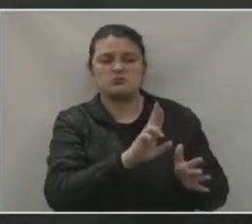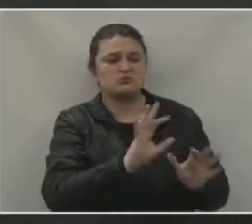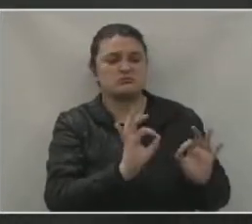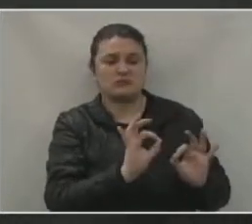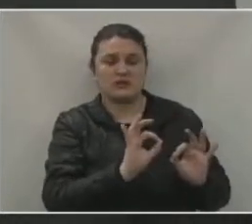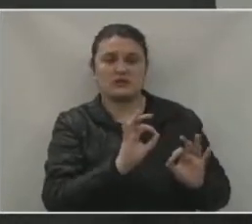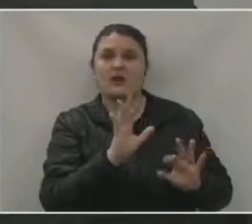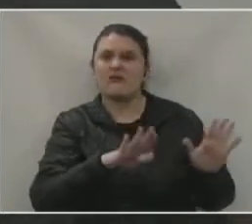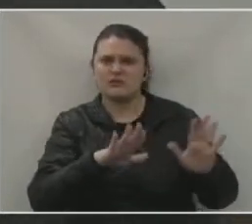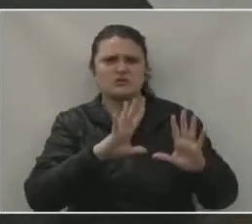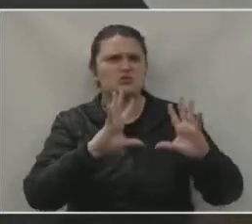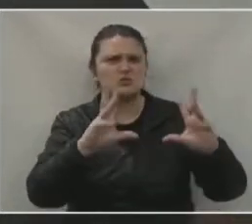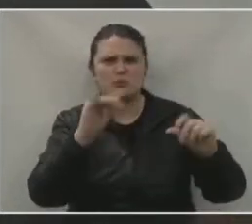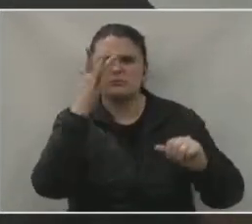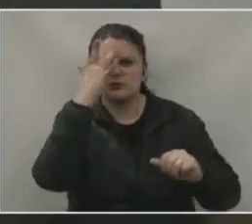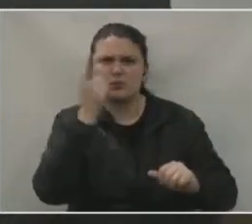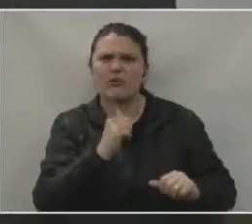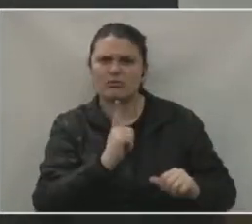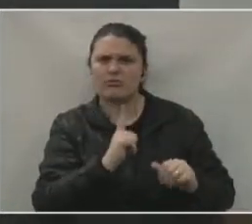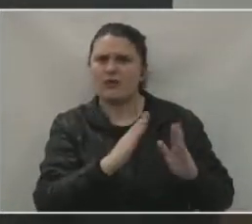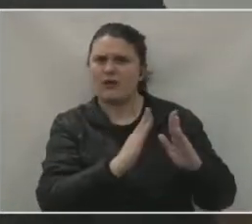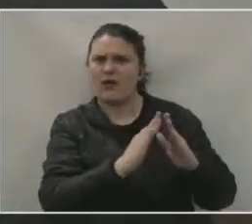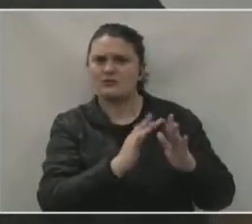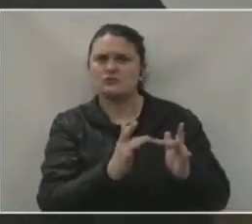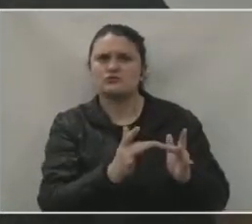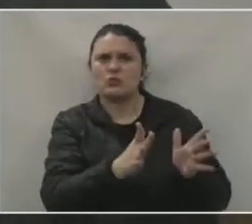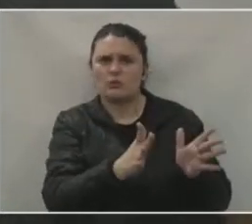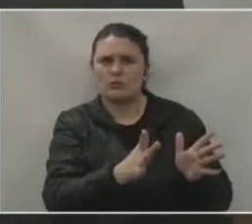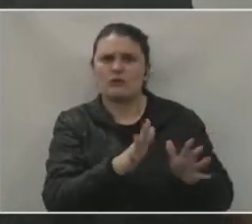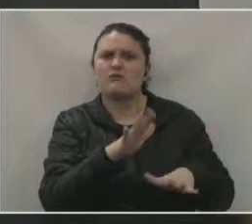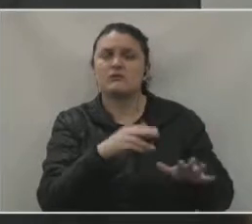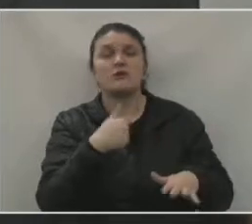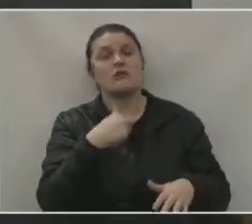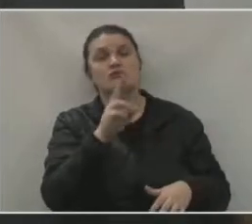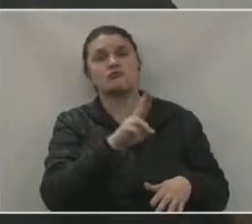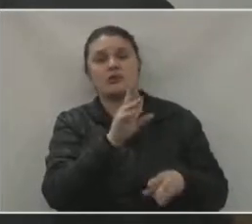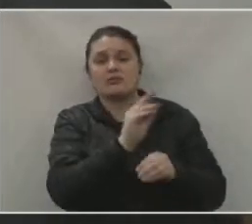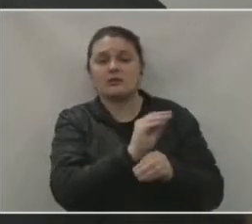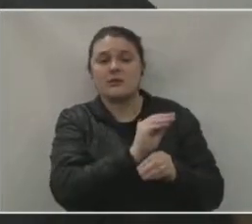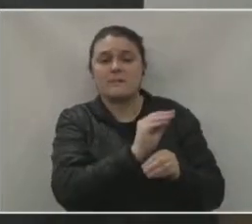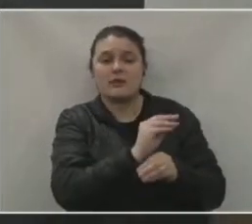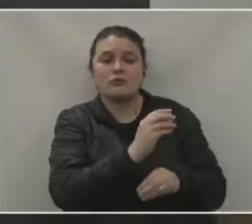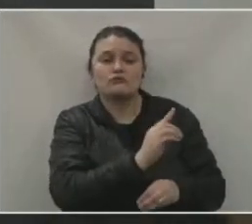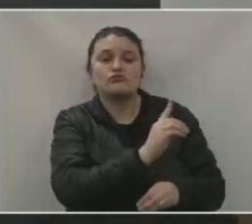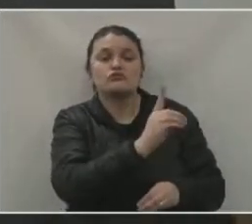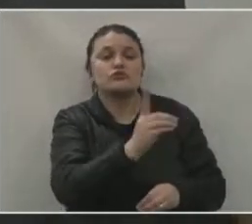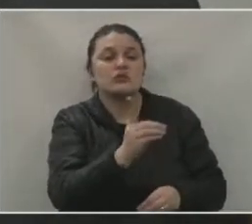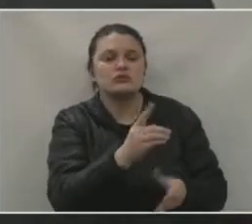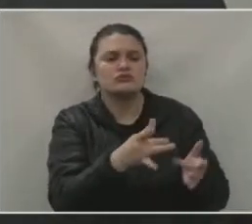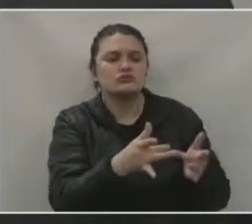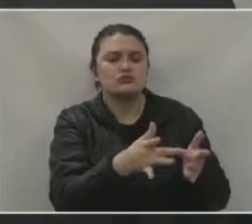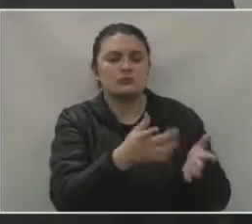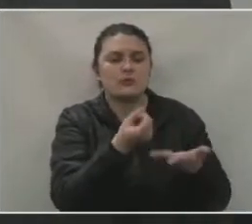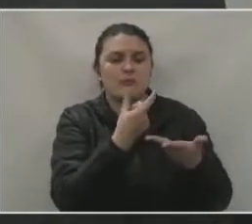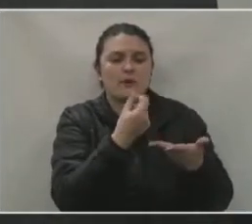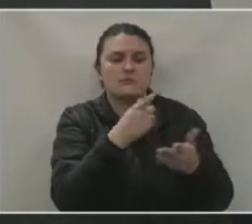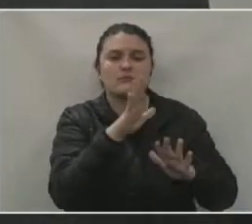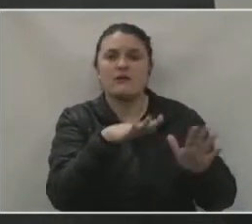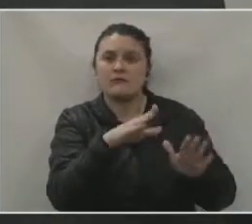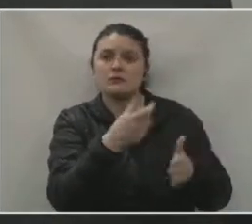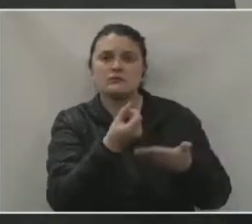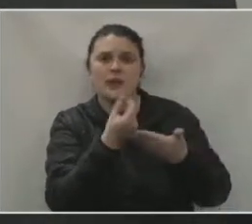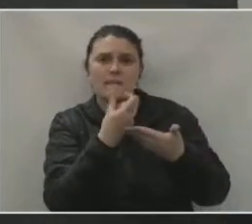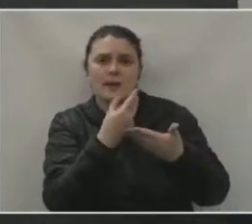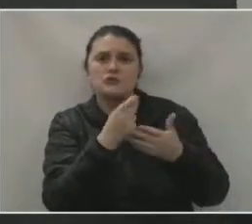tem uma caixinha de medicamento, né, sobrando em casa, que você fez, né, tratamento durante certo período e ainda sobrou medicamento, e esses